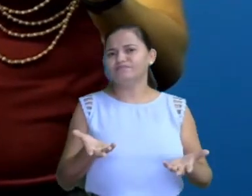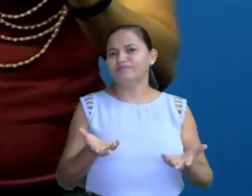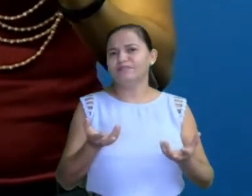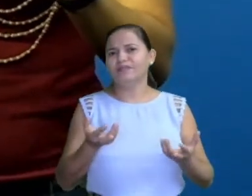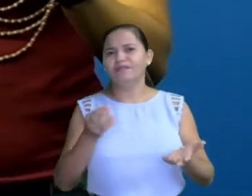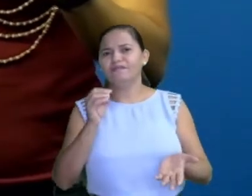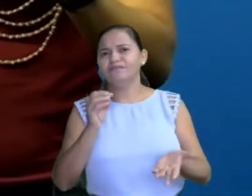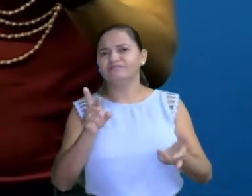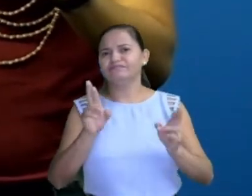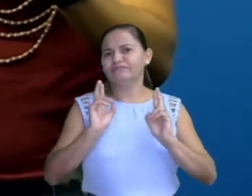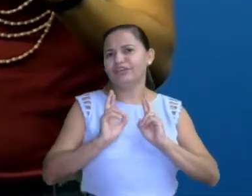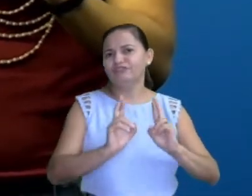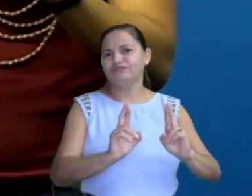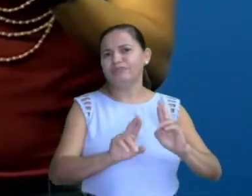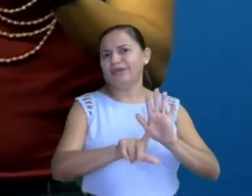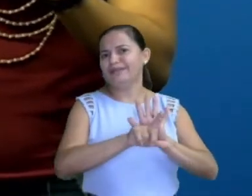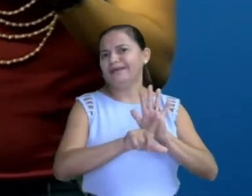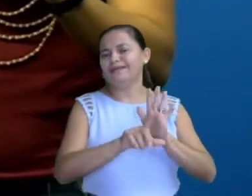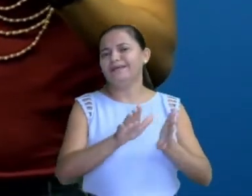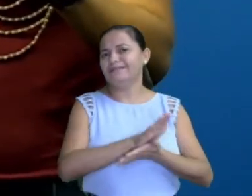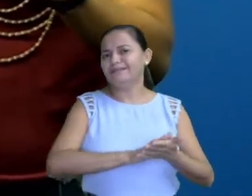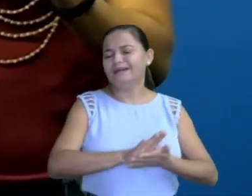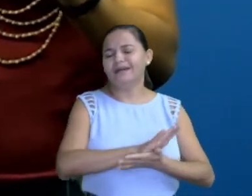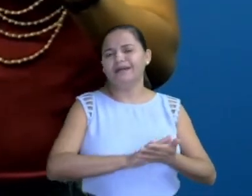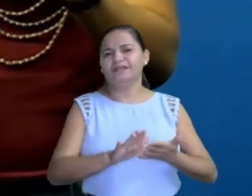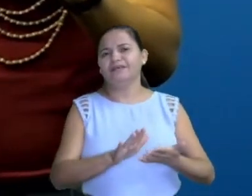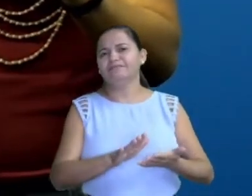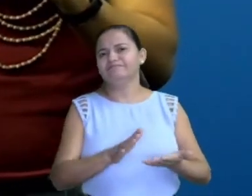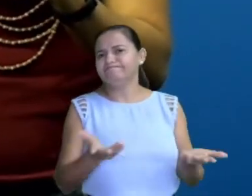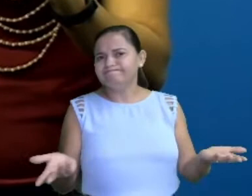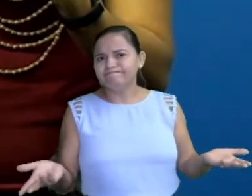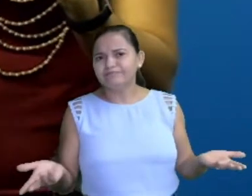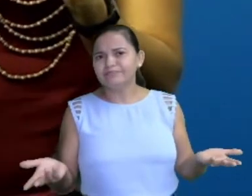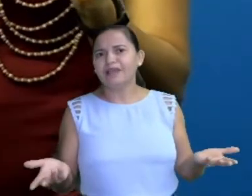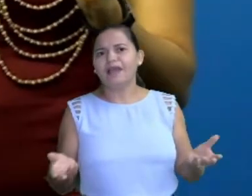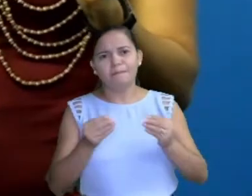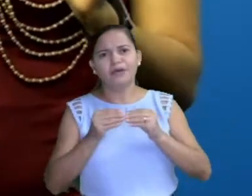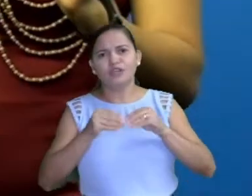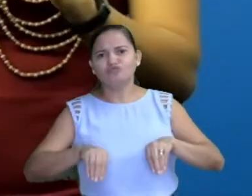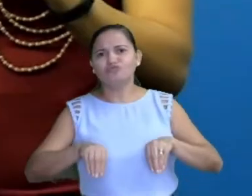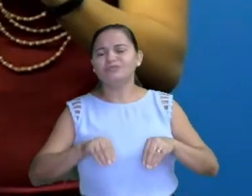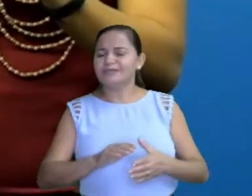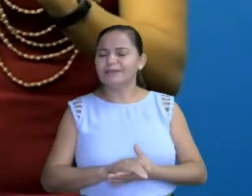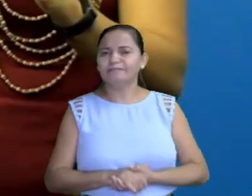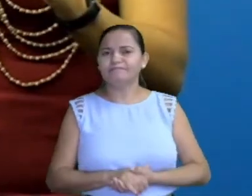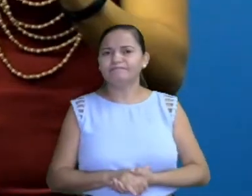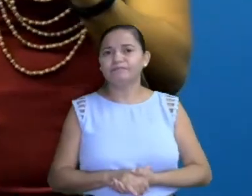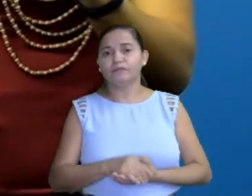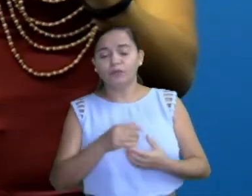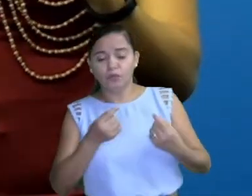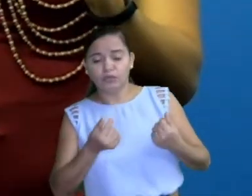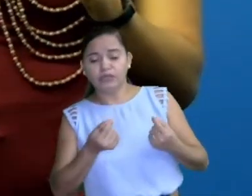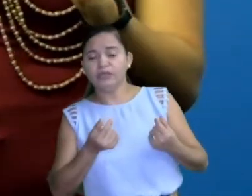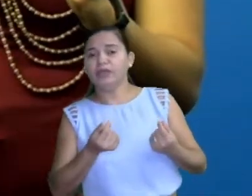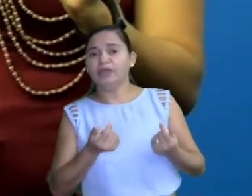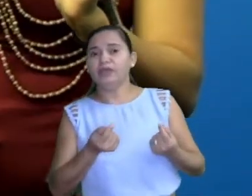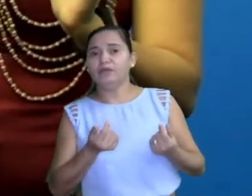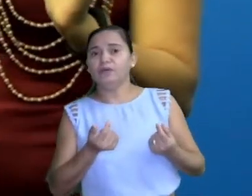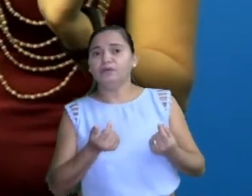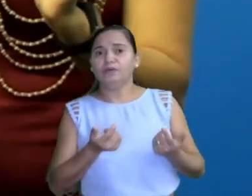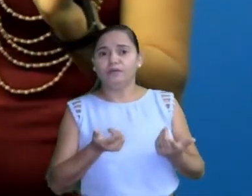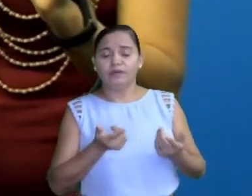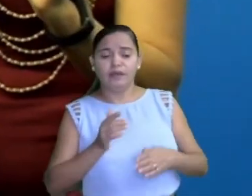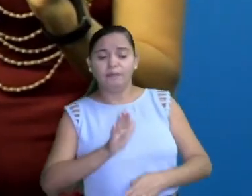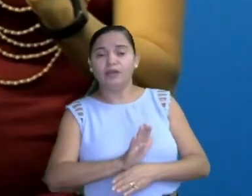respeita as leis, que faz esse tipo de vandalismo, não respeita, acaba prejudicando. Então, o dinheiro que era para ser investido numa